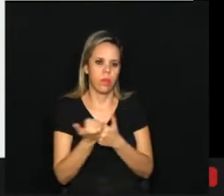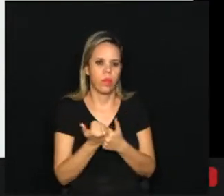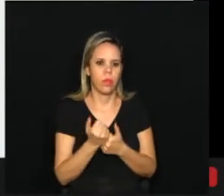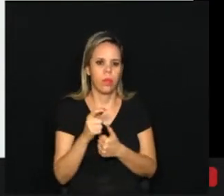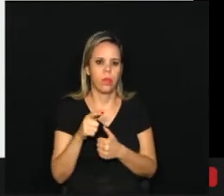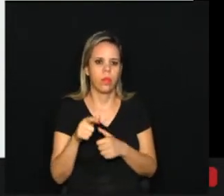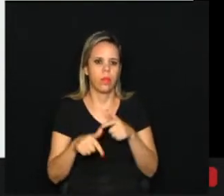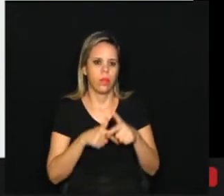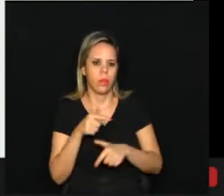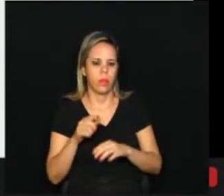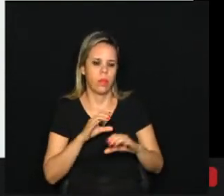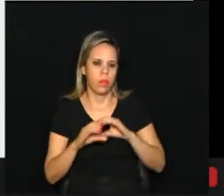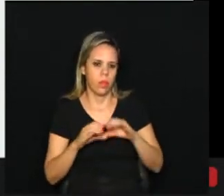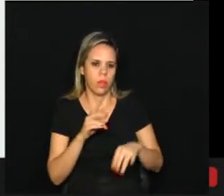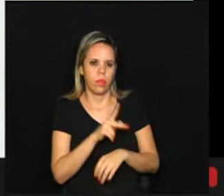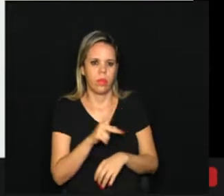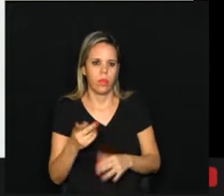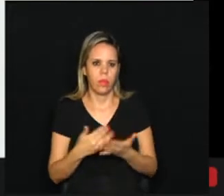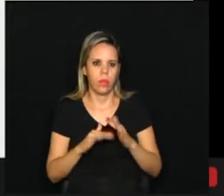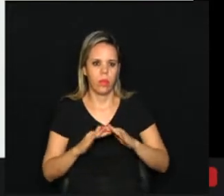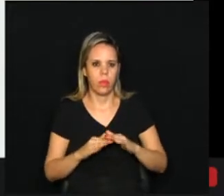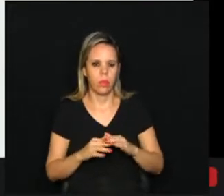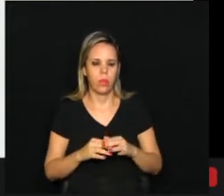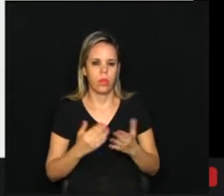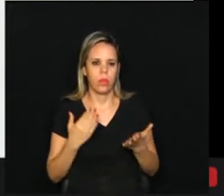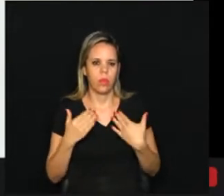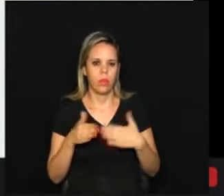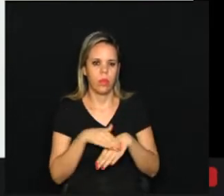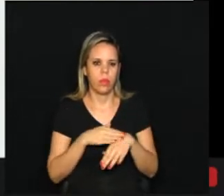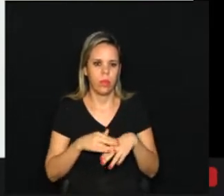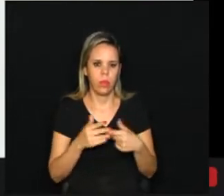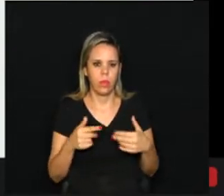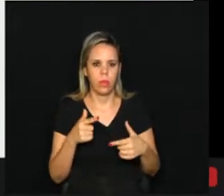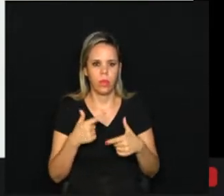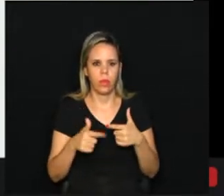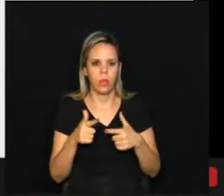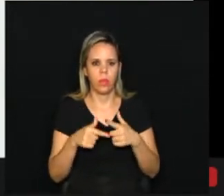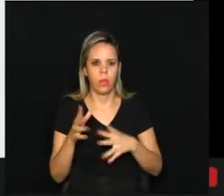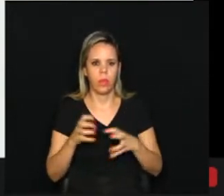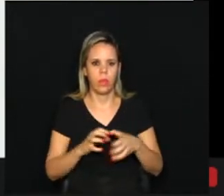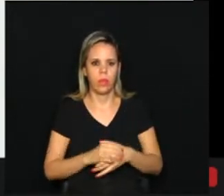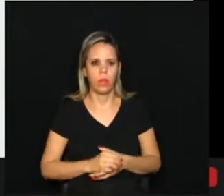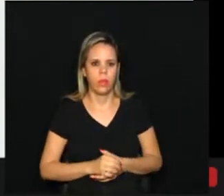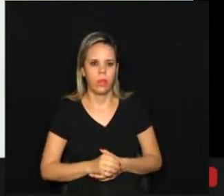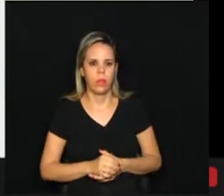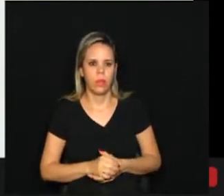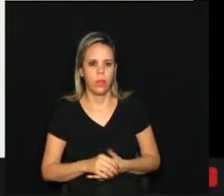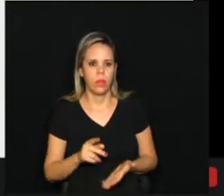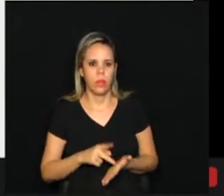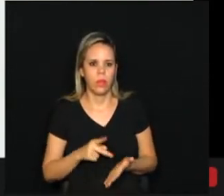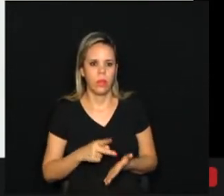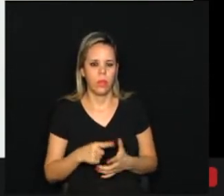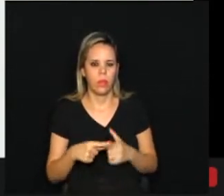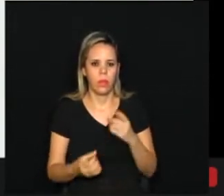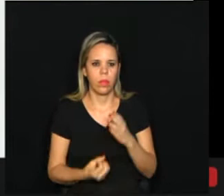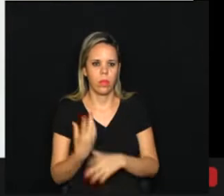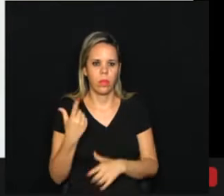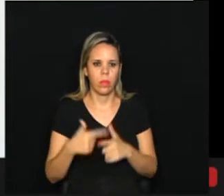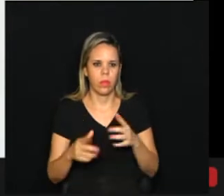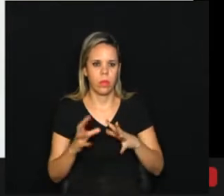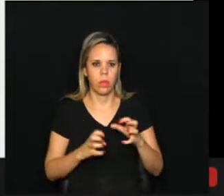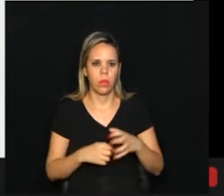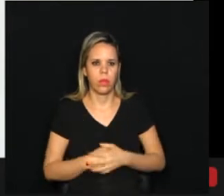mediadora na escola para mediar em conflitos. e que, na verdade, acabou gerando esse